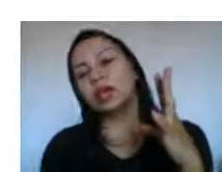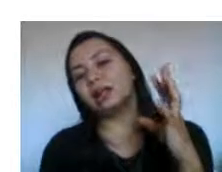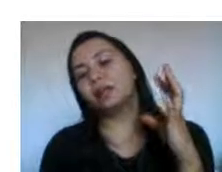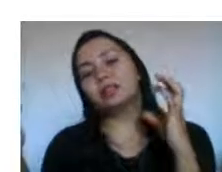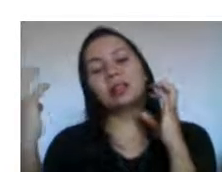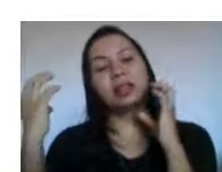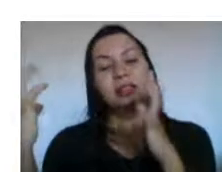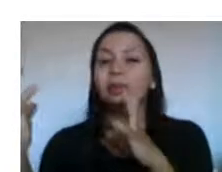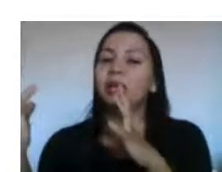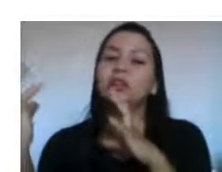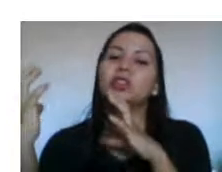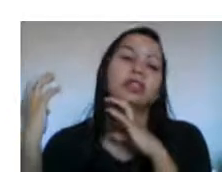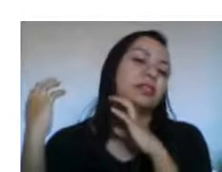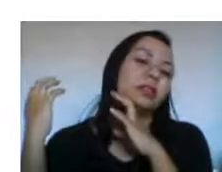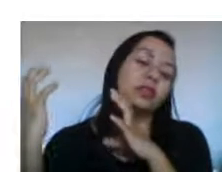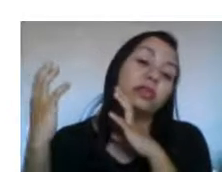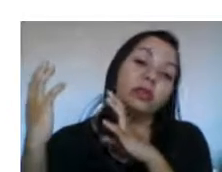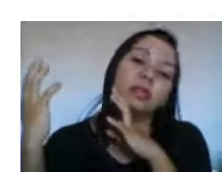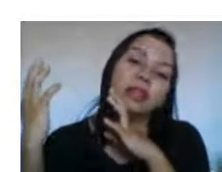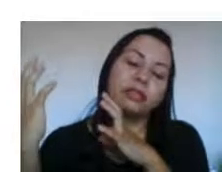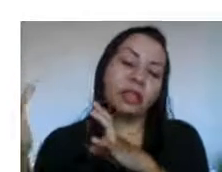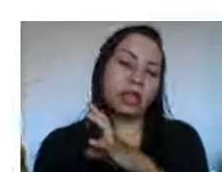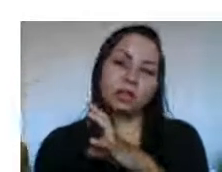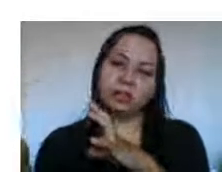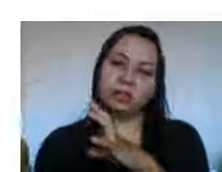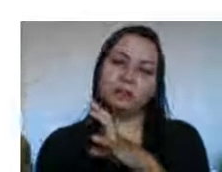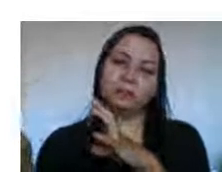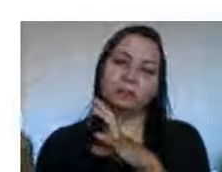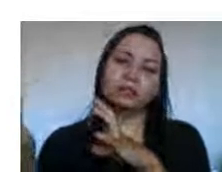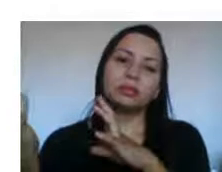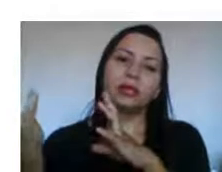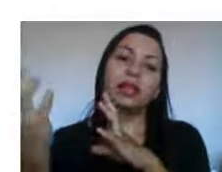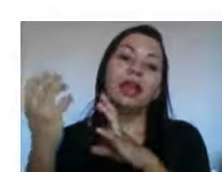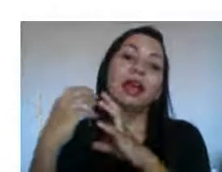outro lado, esse ambiente que já está sofrendo interferência,